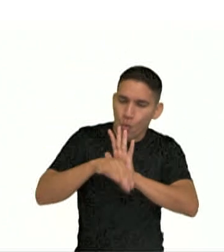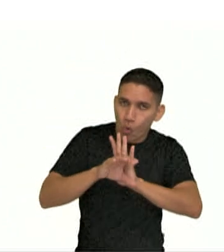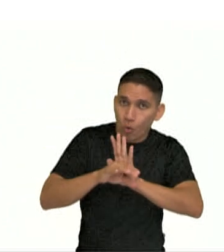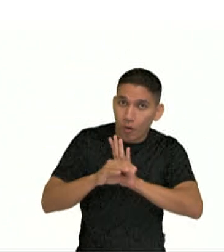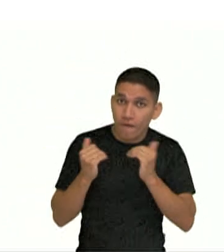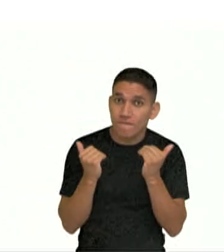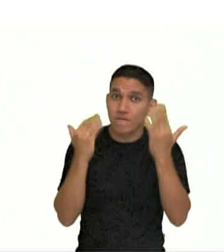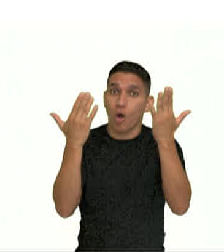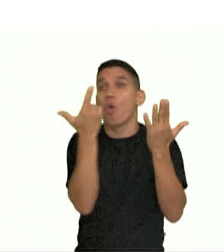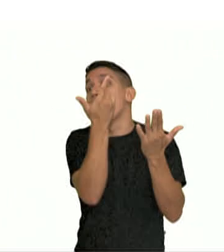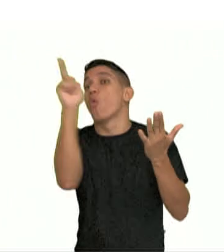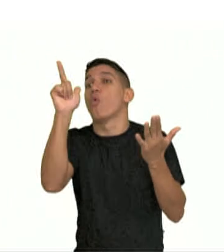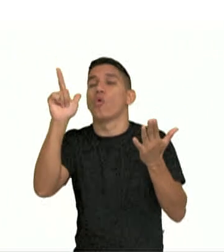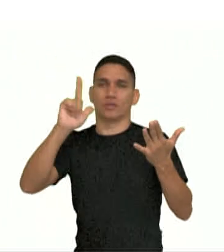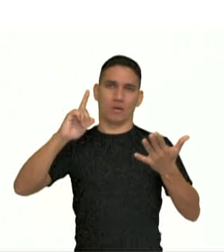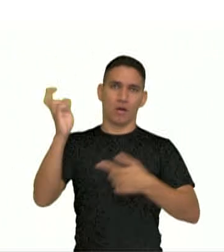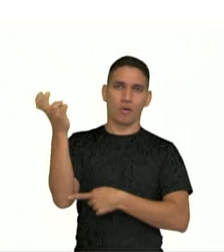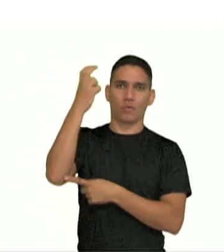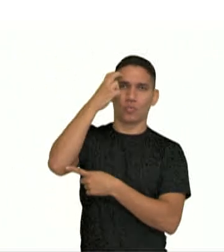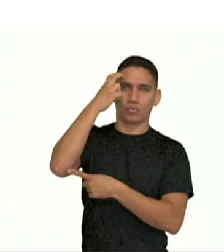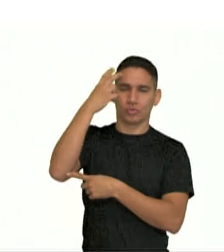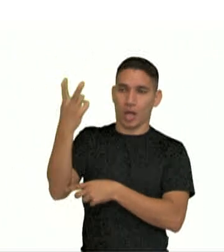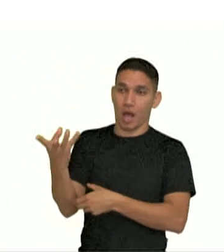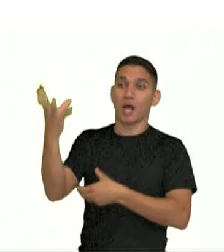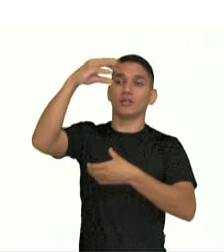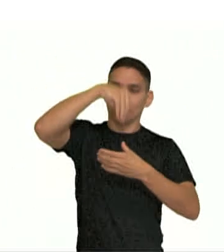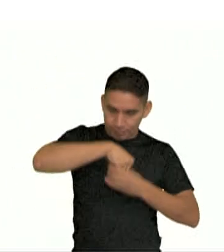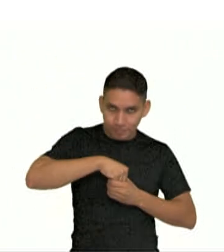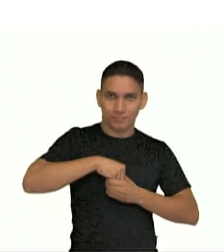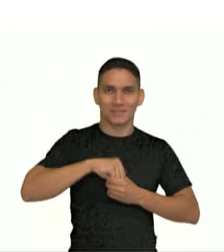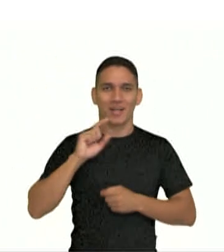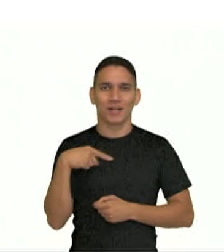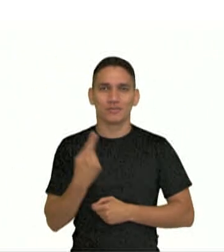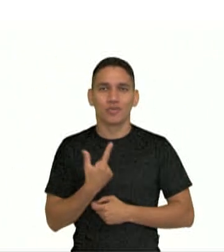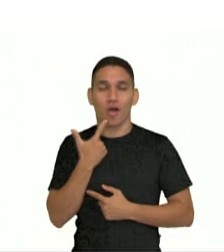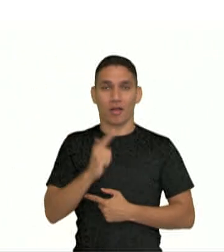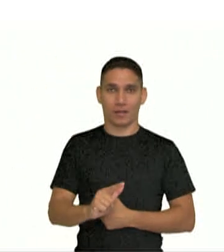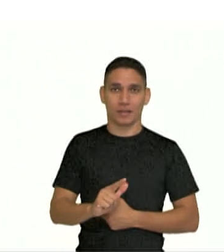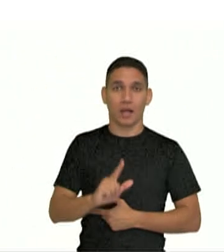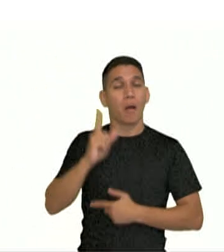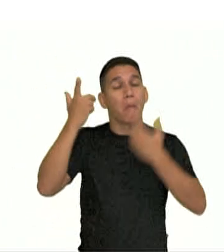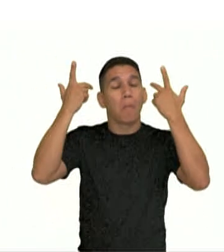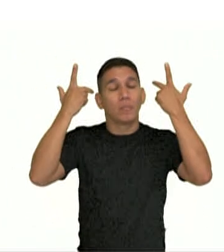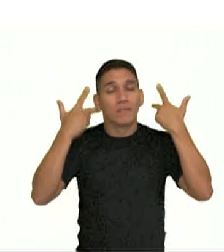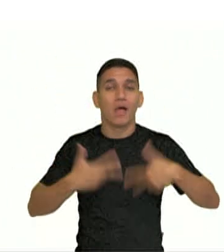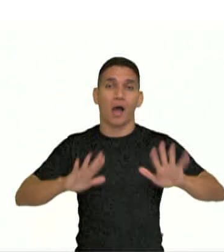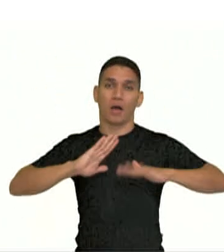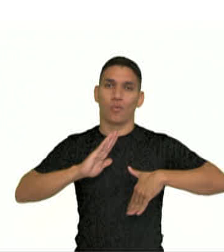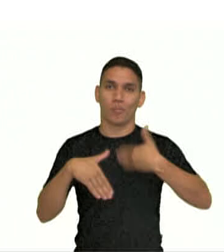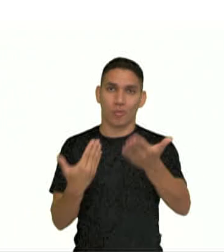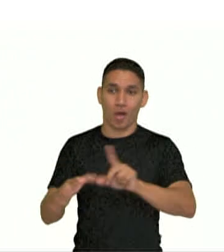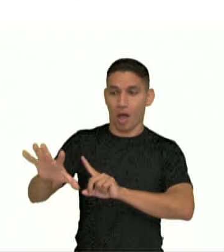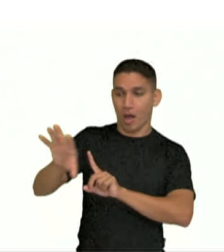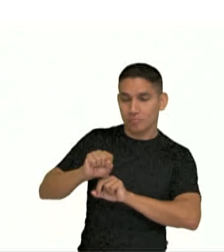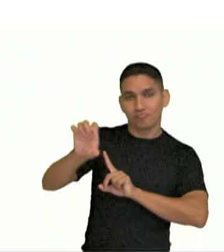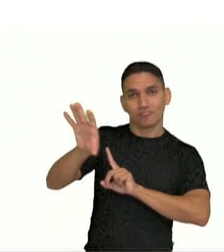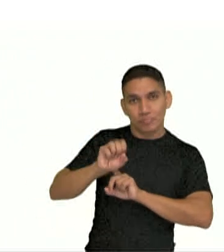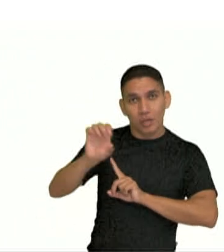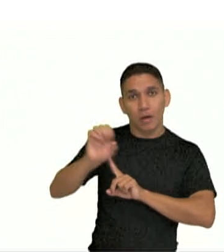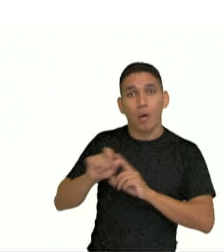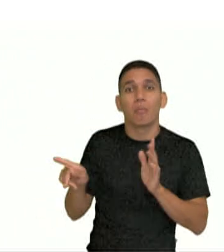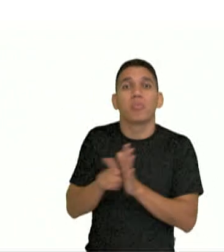nosso idioma. São incorporados por meio de um processo natural de assimilação